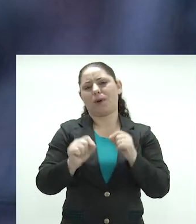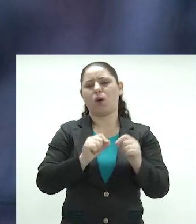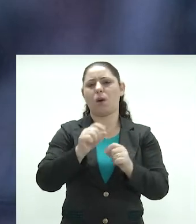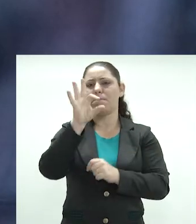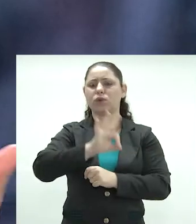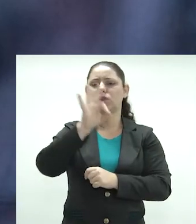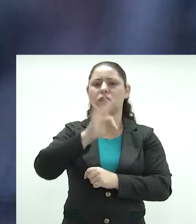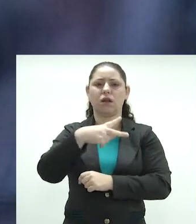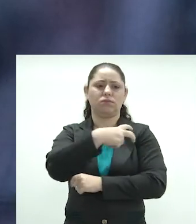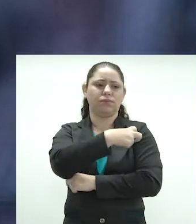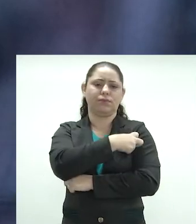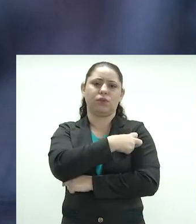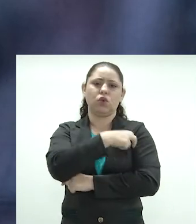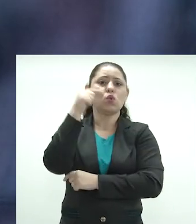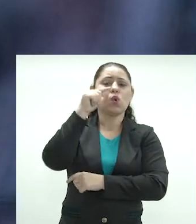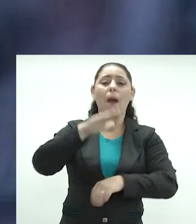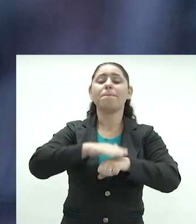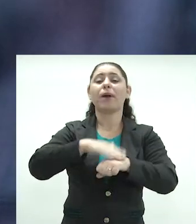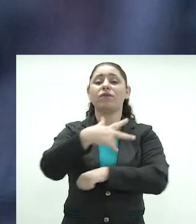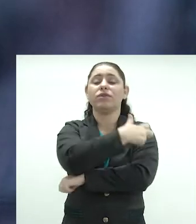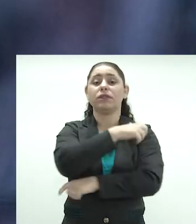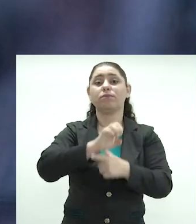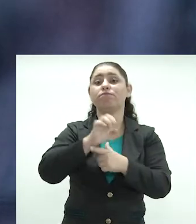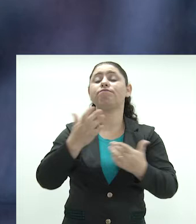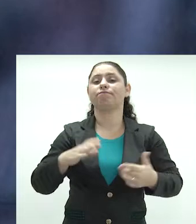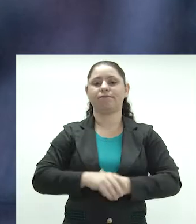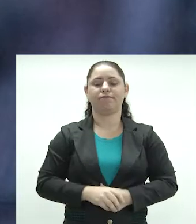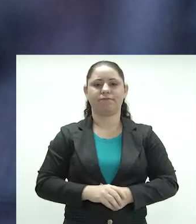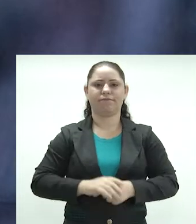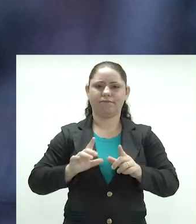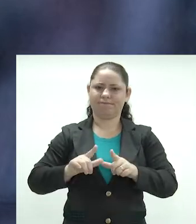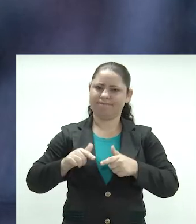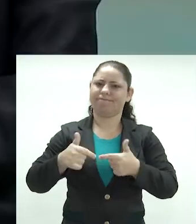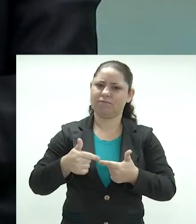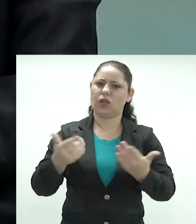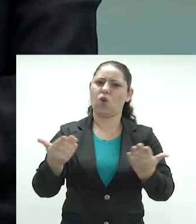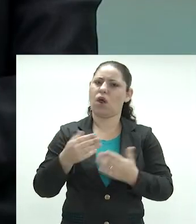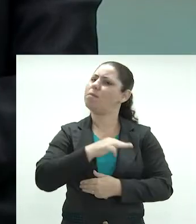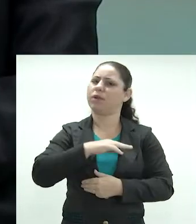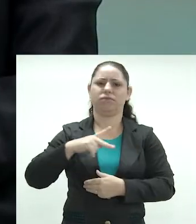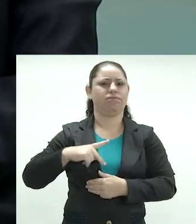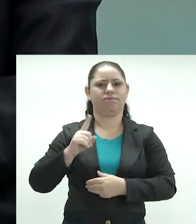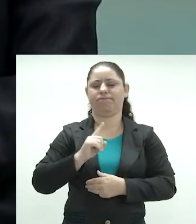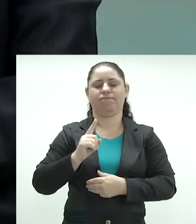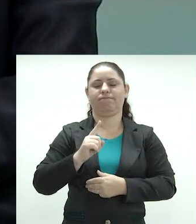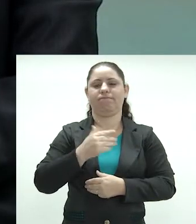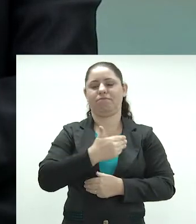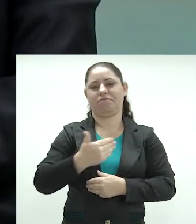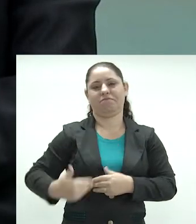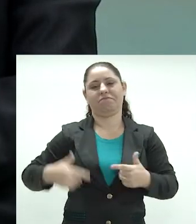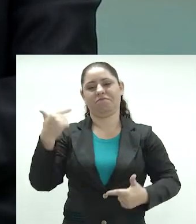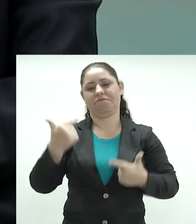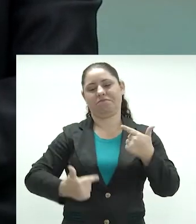para ampliar essa porcentagem de vacinação e de conseguir mais vacinas aqui para o nosso estado? A luta agora independe do Ministério